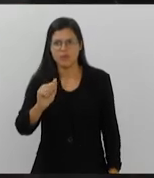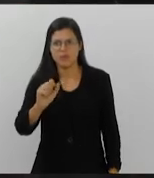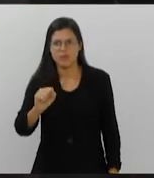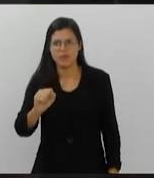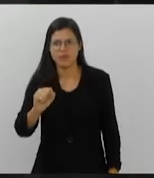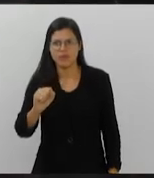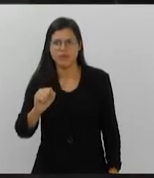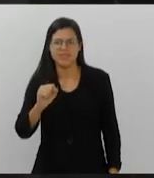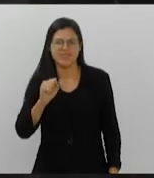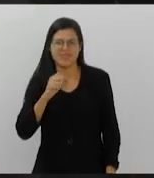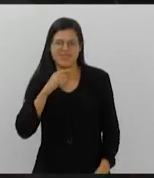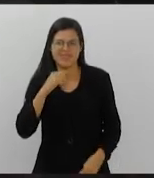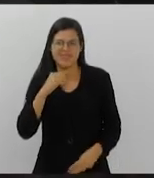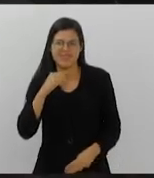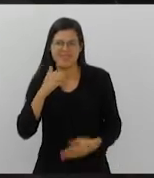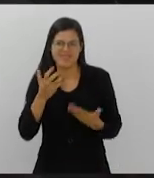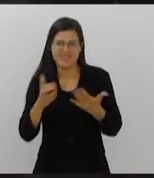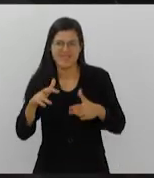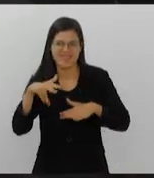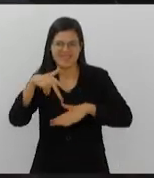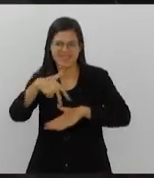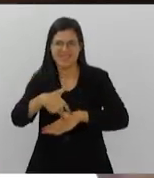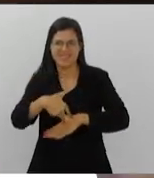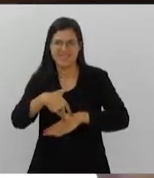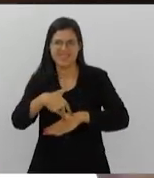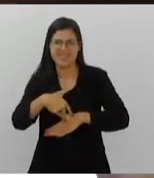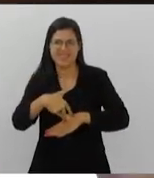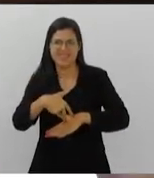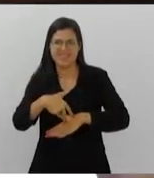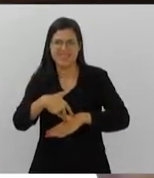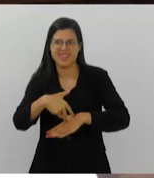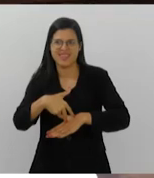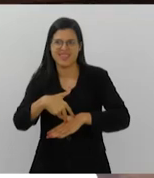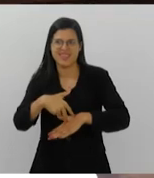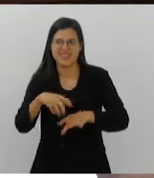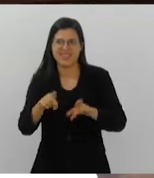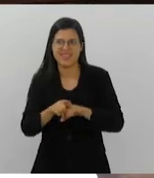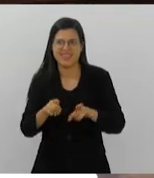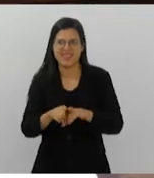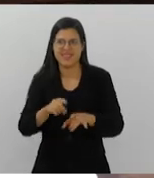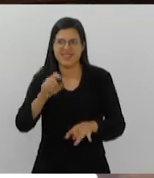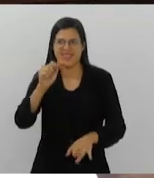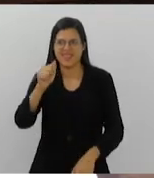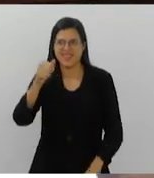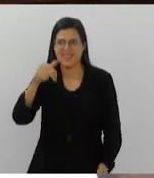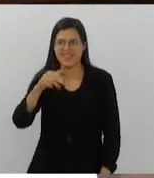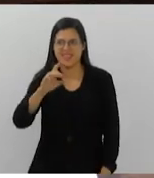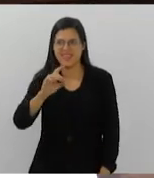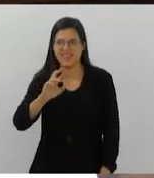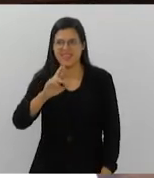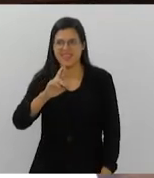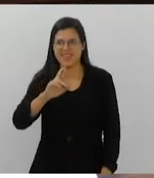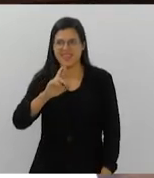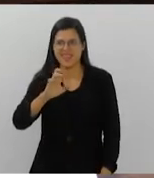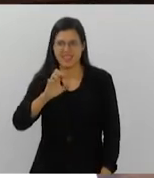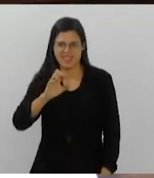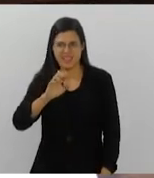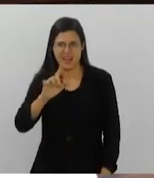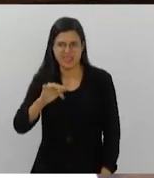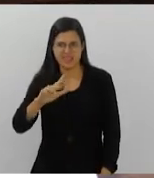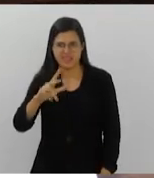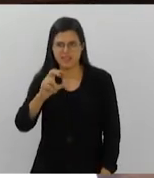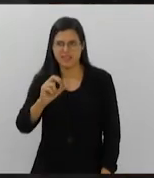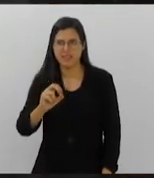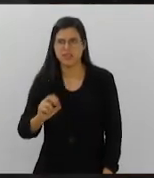né, através do pai dele, o Andrezinho, também, Andrezinho, fique de pé. E